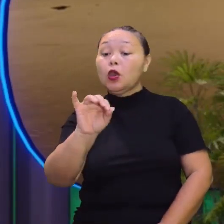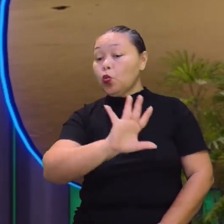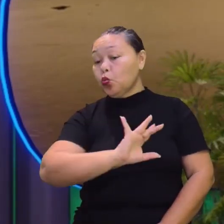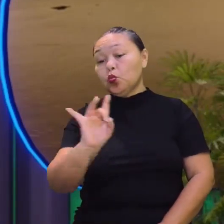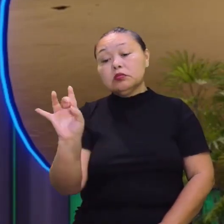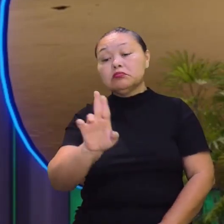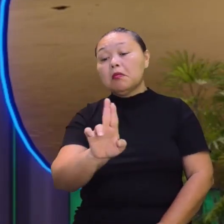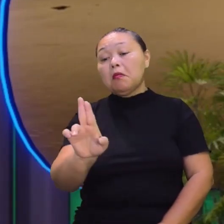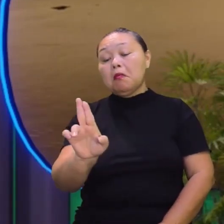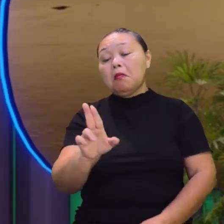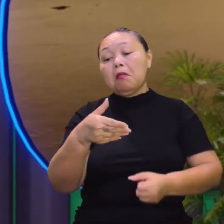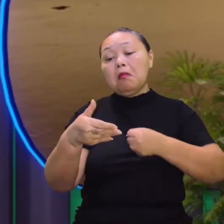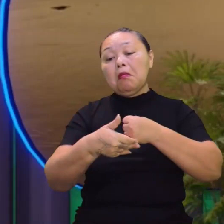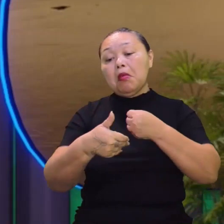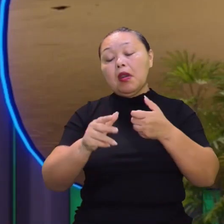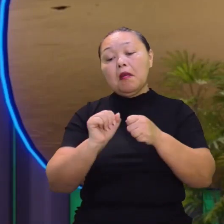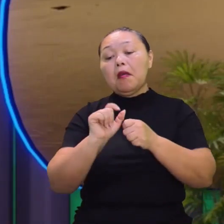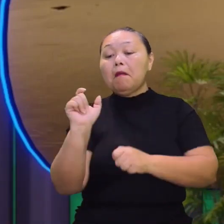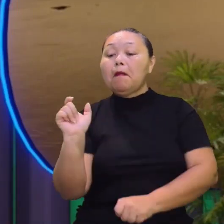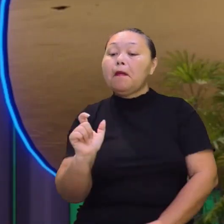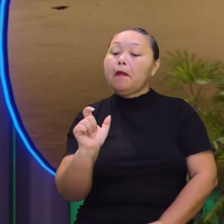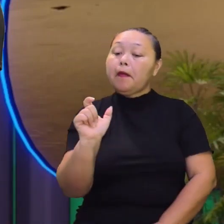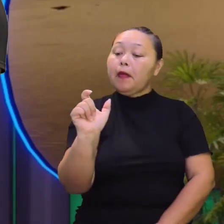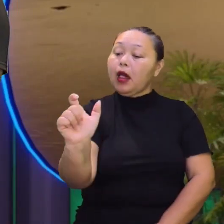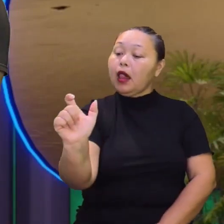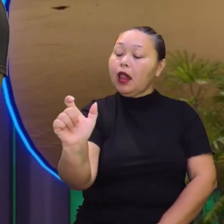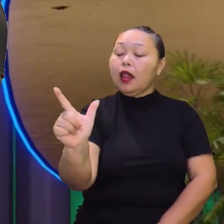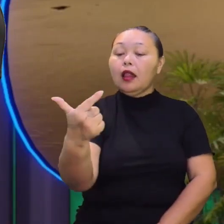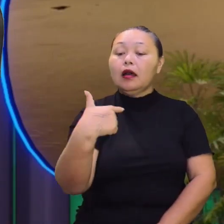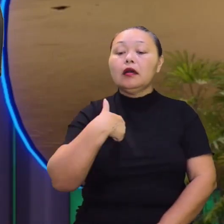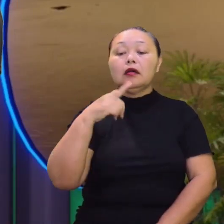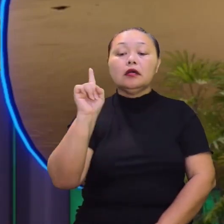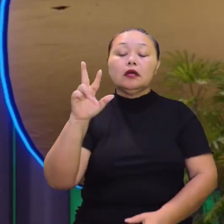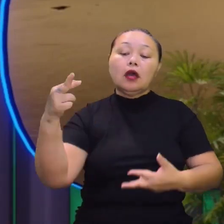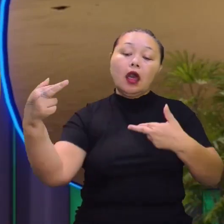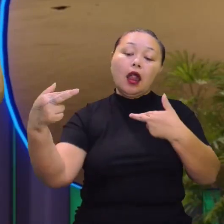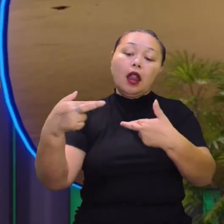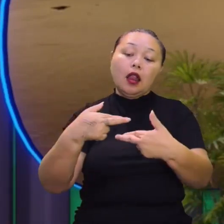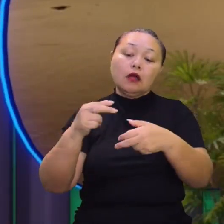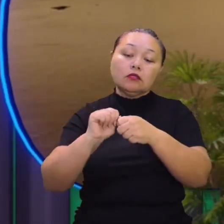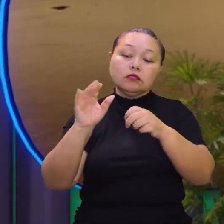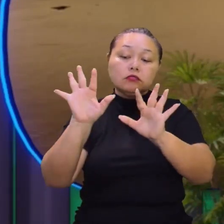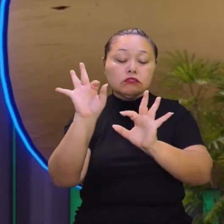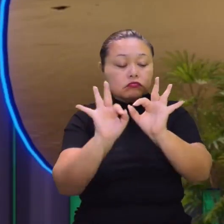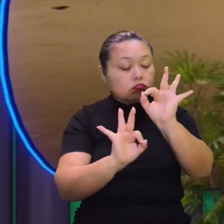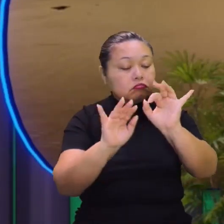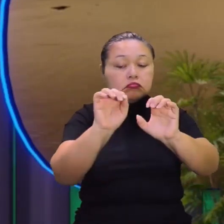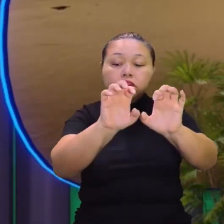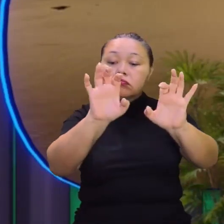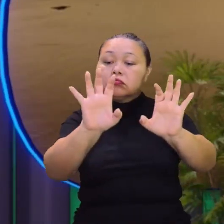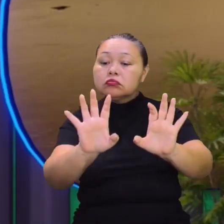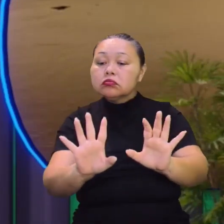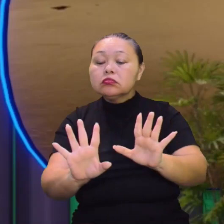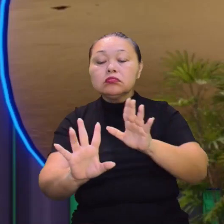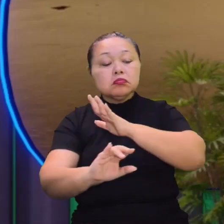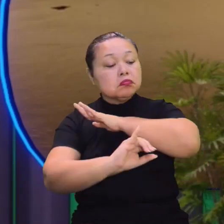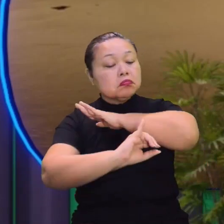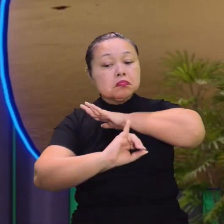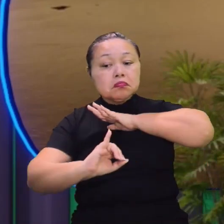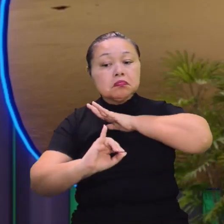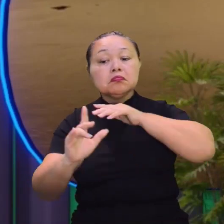termo hidrovia é mais moderno, está relacionado a uma infraestrutura,